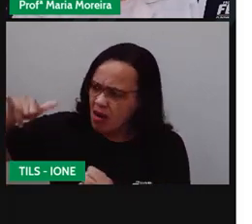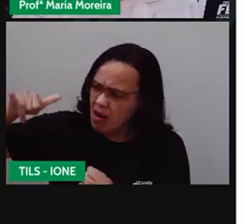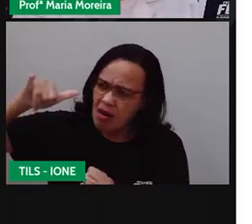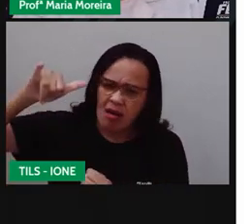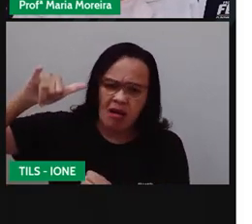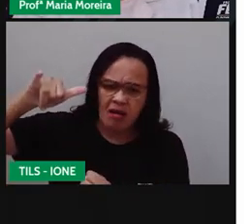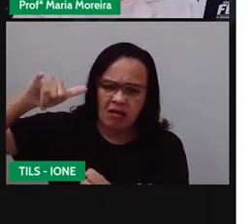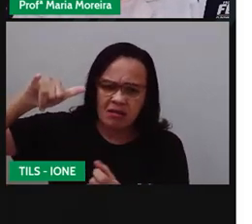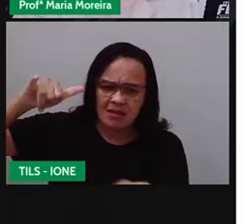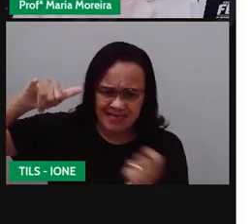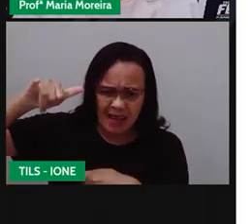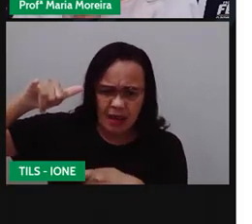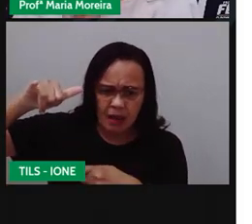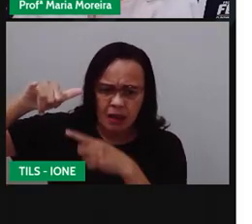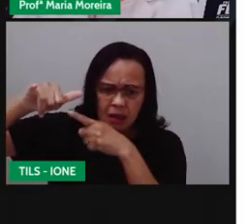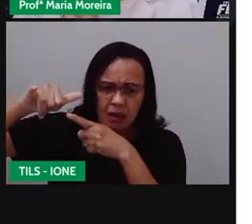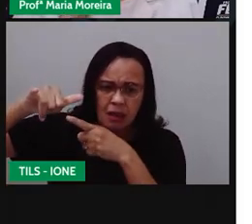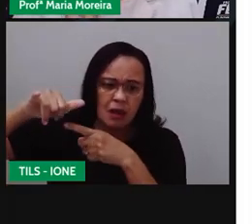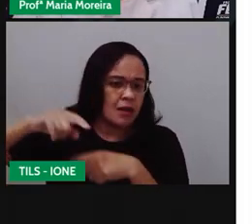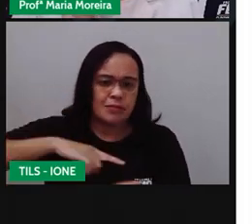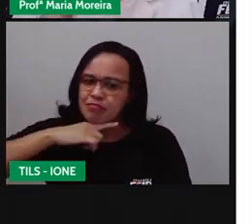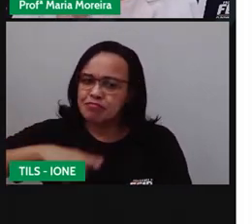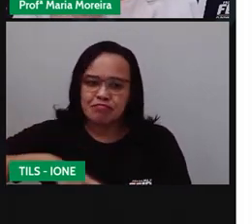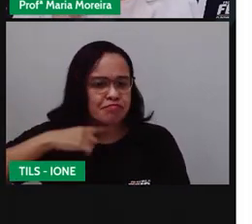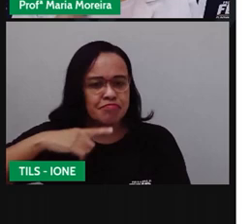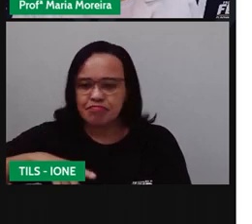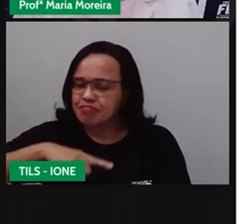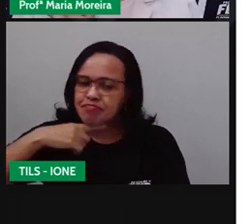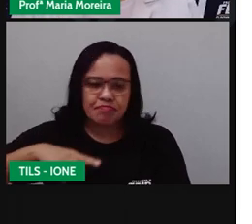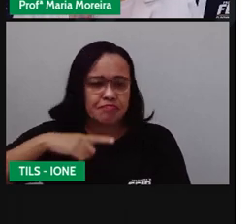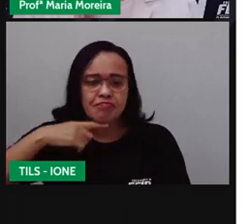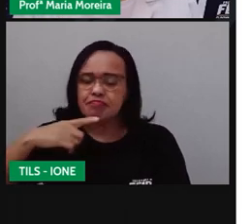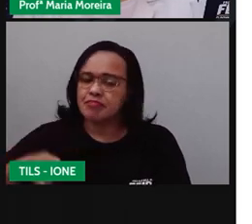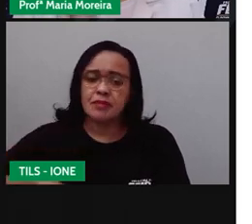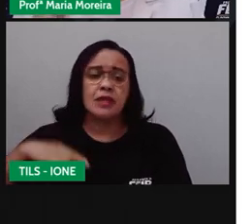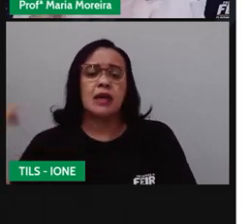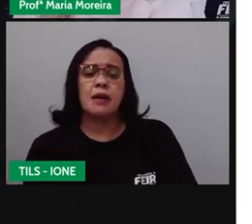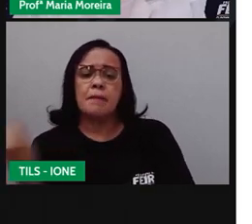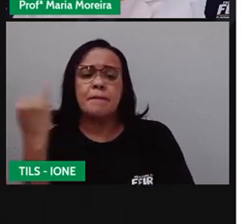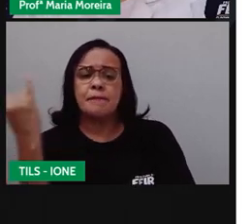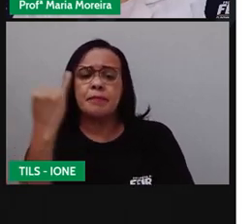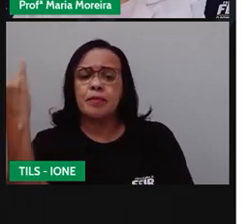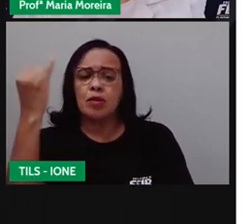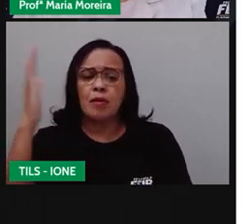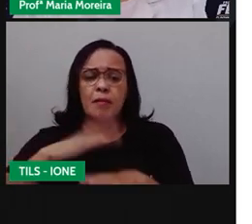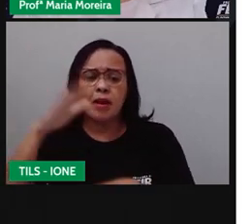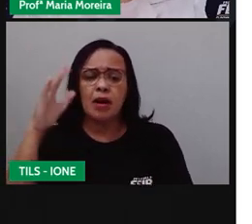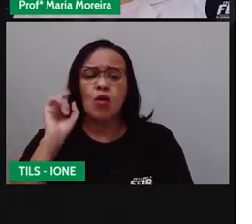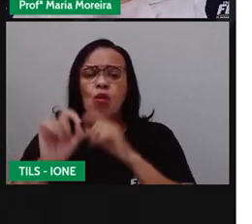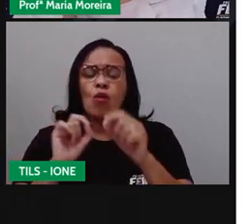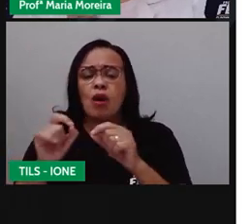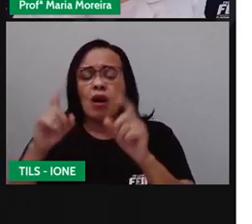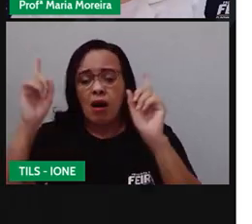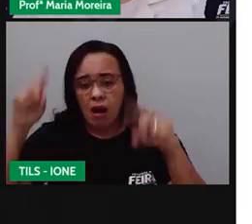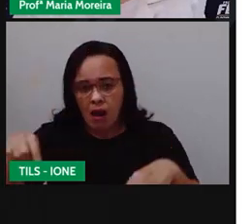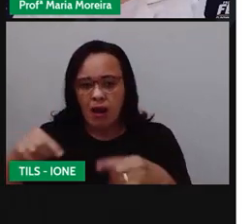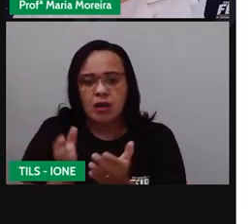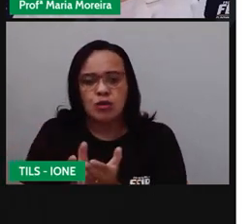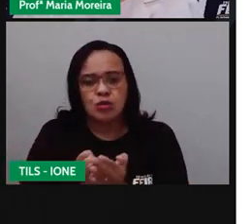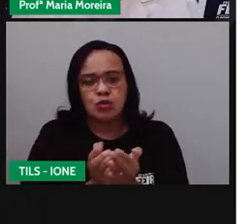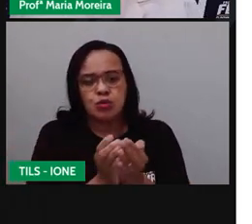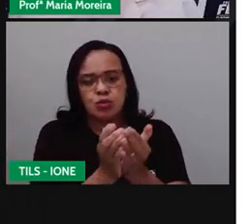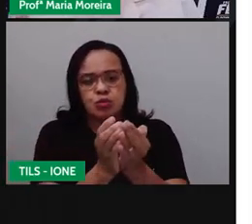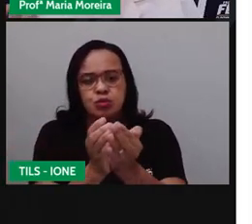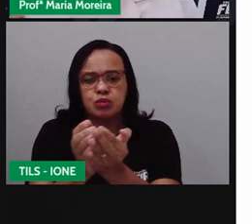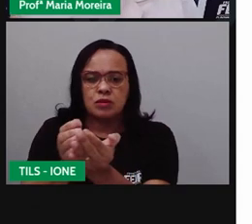isso? Não. Então, por isso que também é muito importante o que é o transporte marítimo. E esse transporte marítimo, é o